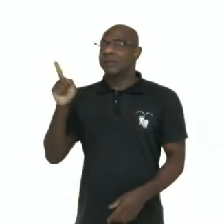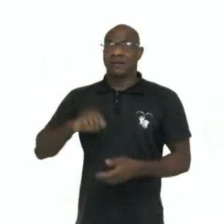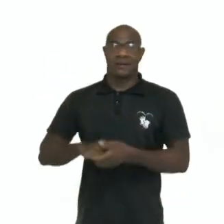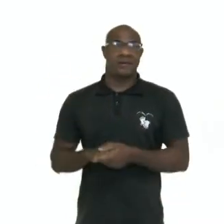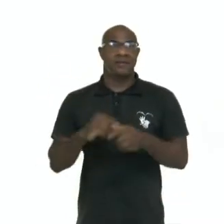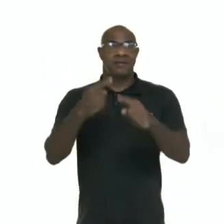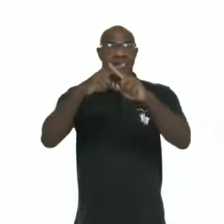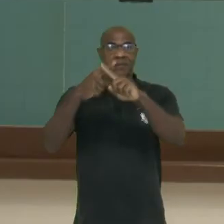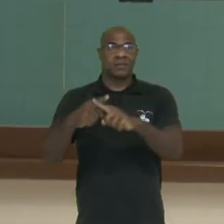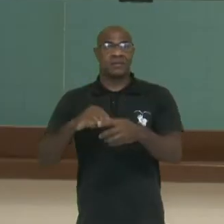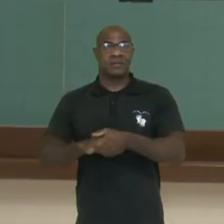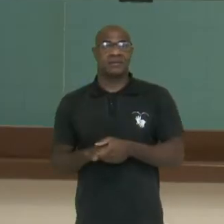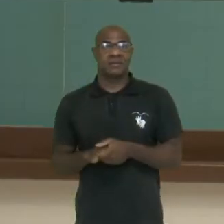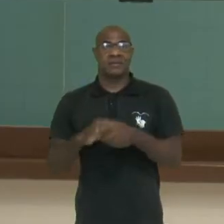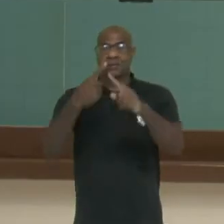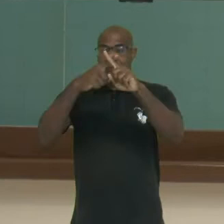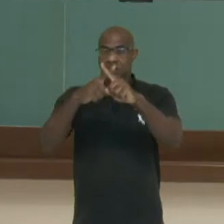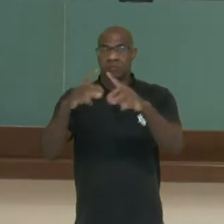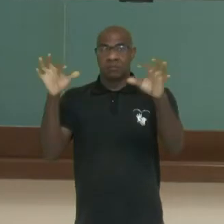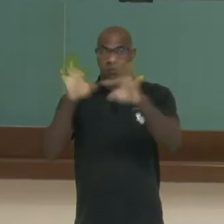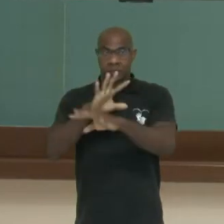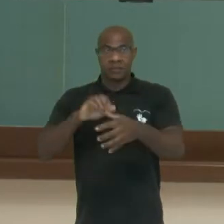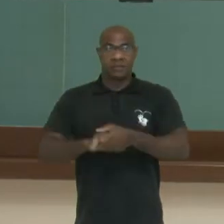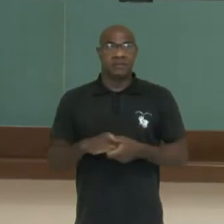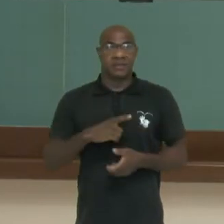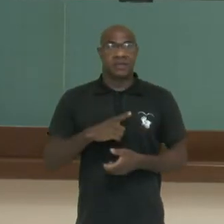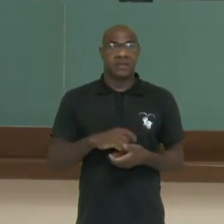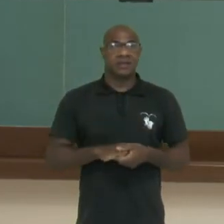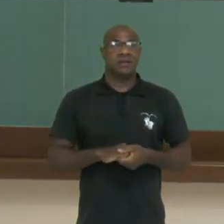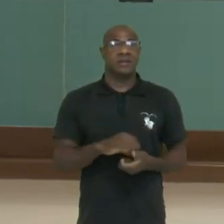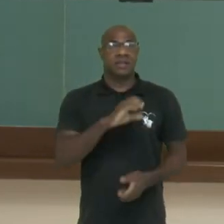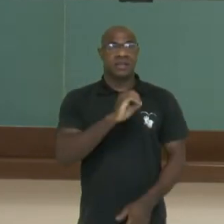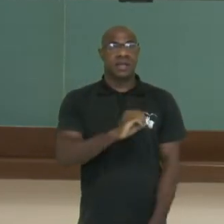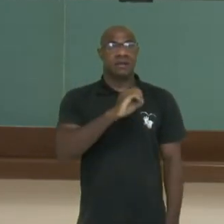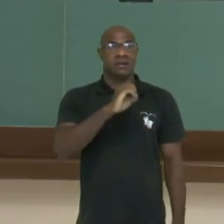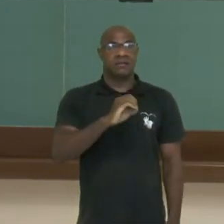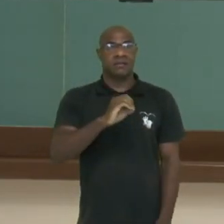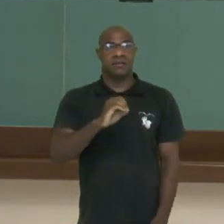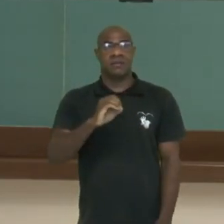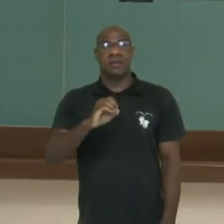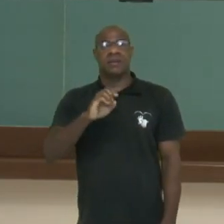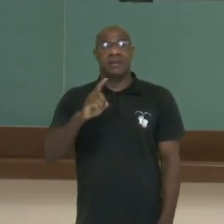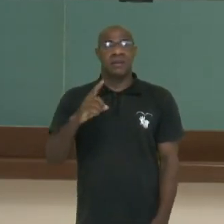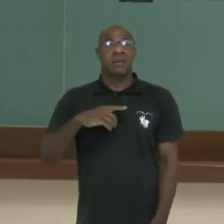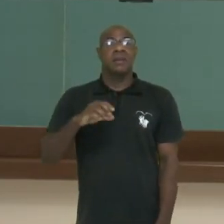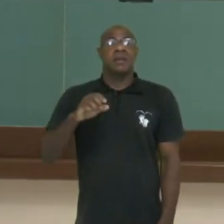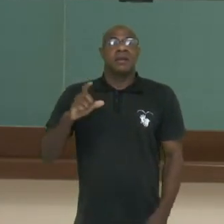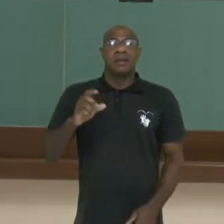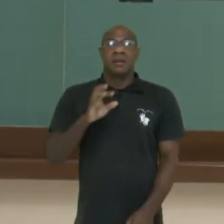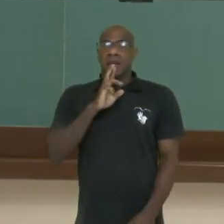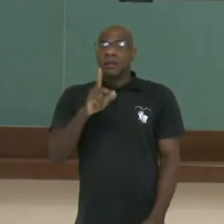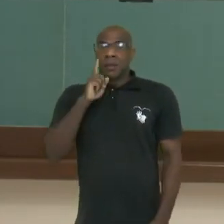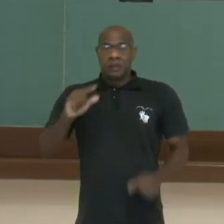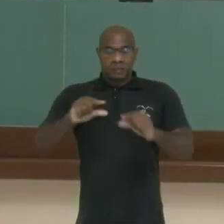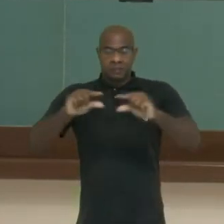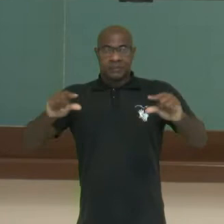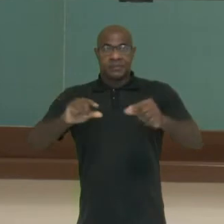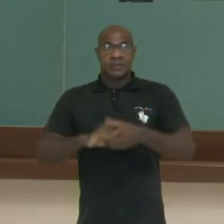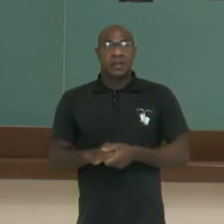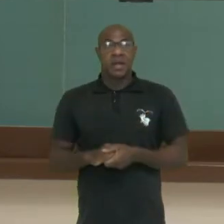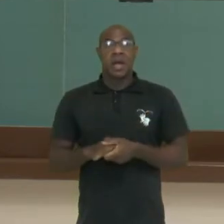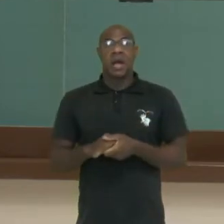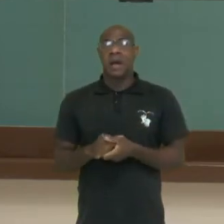a gente vai ter aqui 0,00, né, 161, tá? Então, a gente vai ter esse resultado. Então, perceba, vamos verificar as